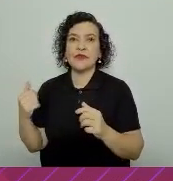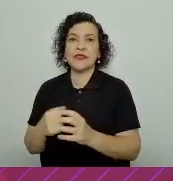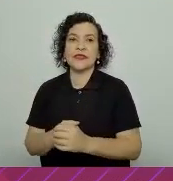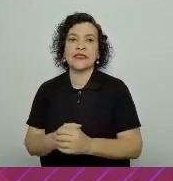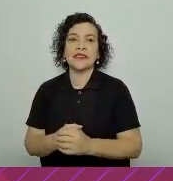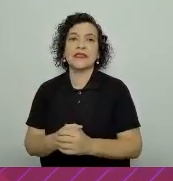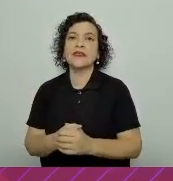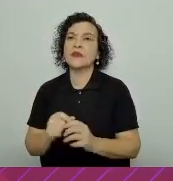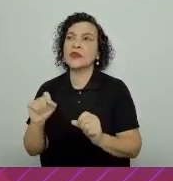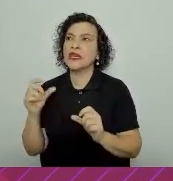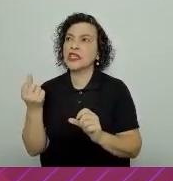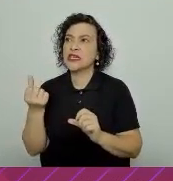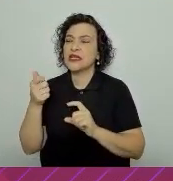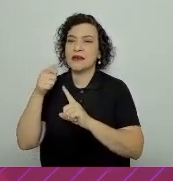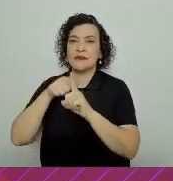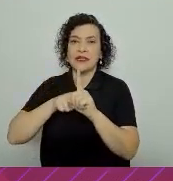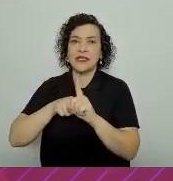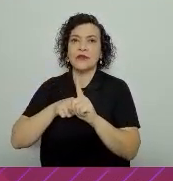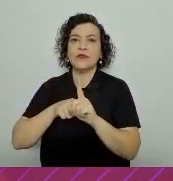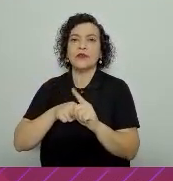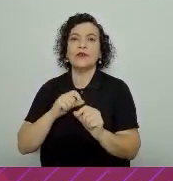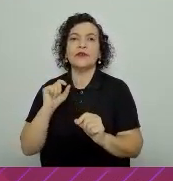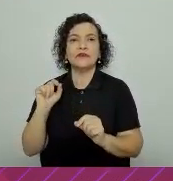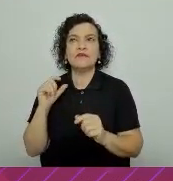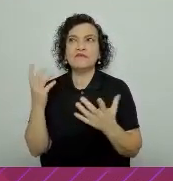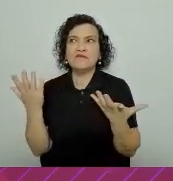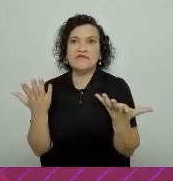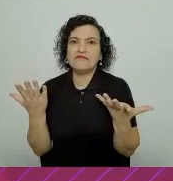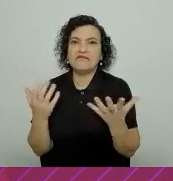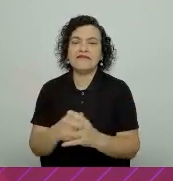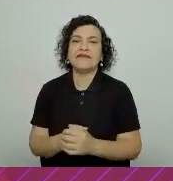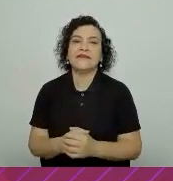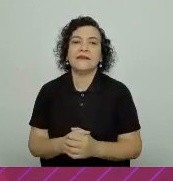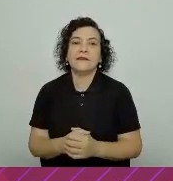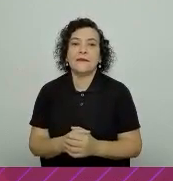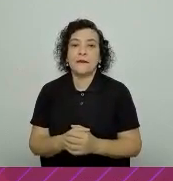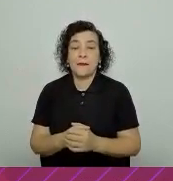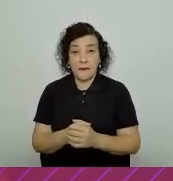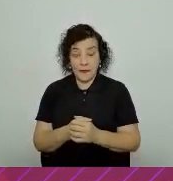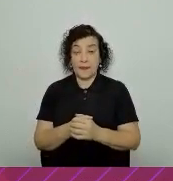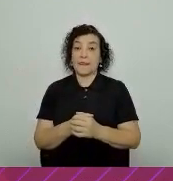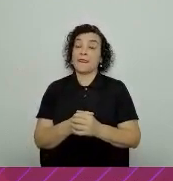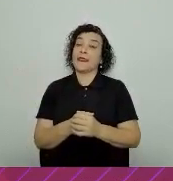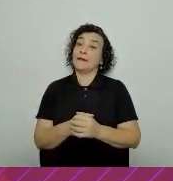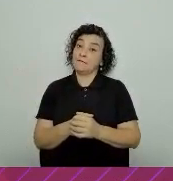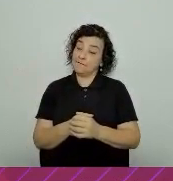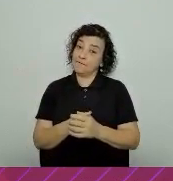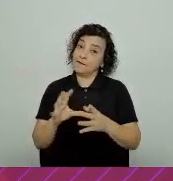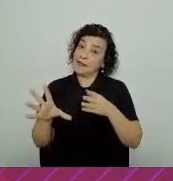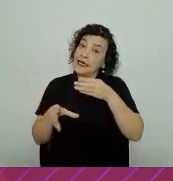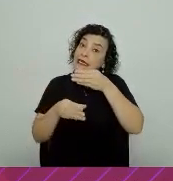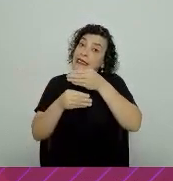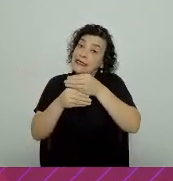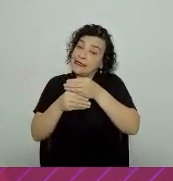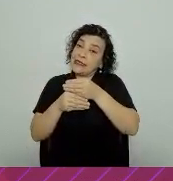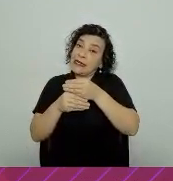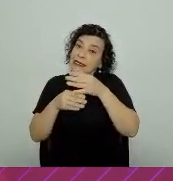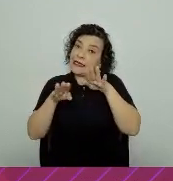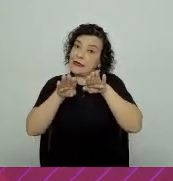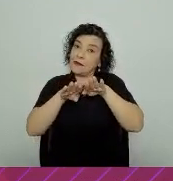faz seis meses a foto não é exatamente a mesma né então assim a gente acrescenta uma camada mais ali